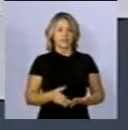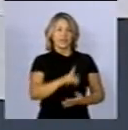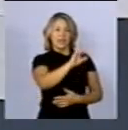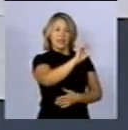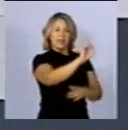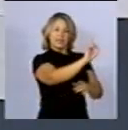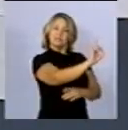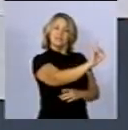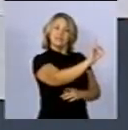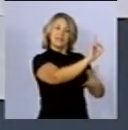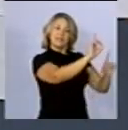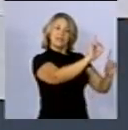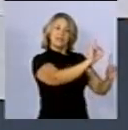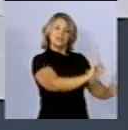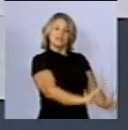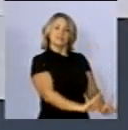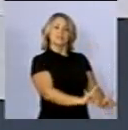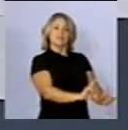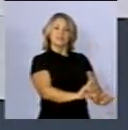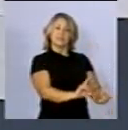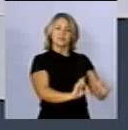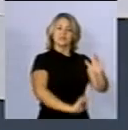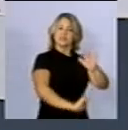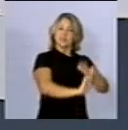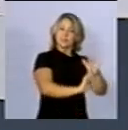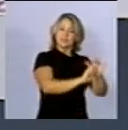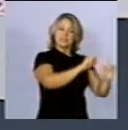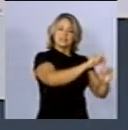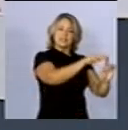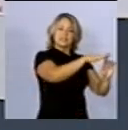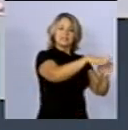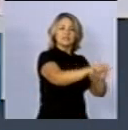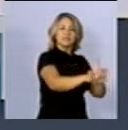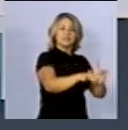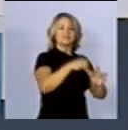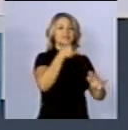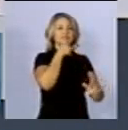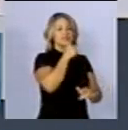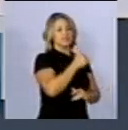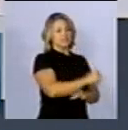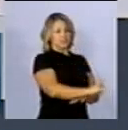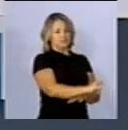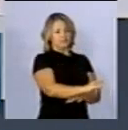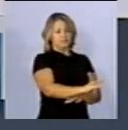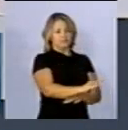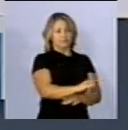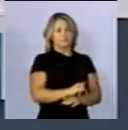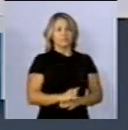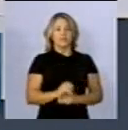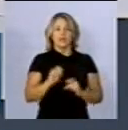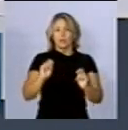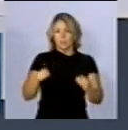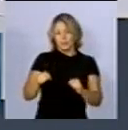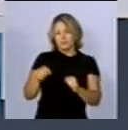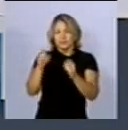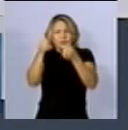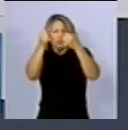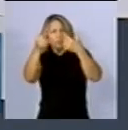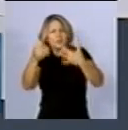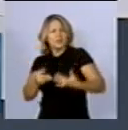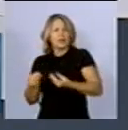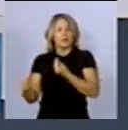executivo da Associação Brasileira das Grandes Empresas de Transmissão de Energia Elétrica. É isso. É. Eh, o senhor poderia só descrever